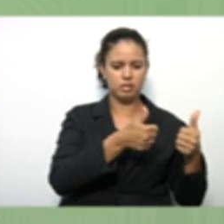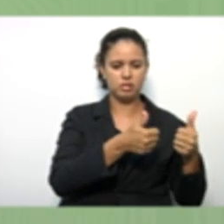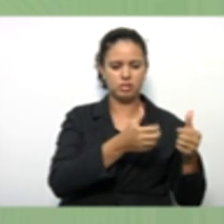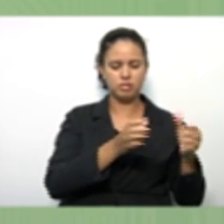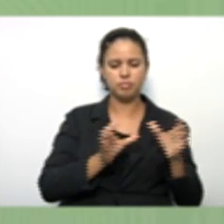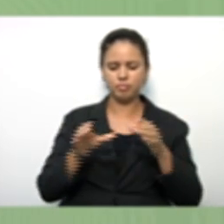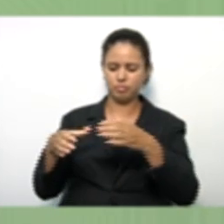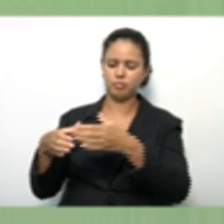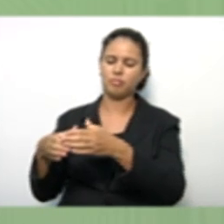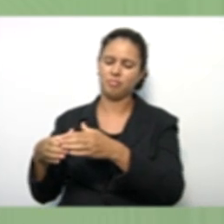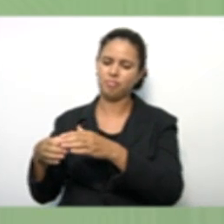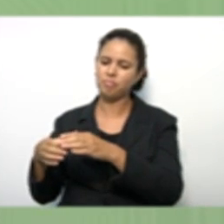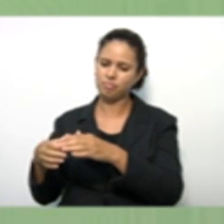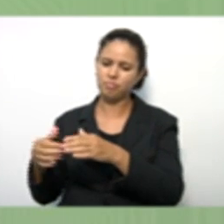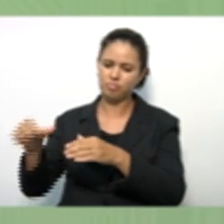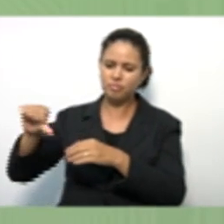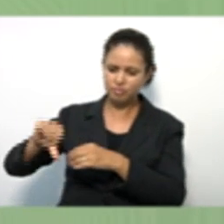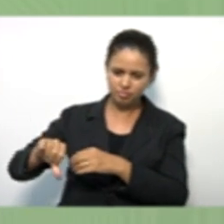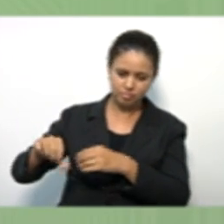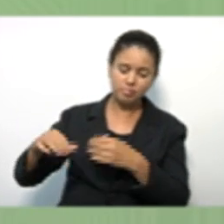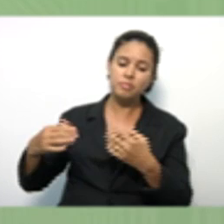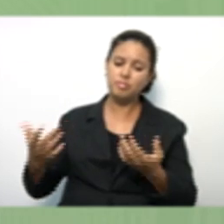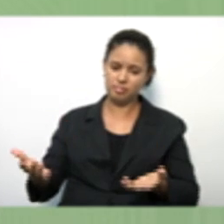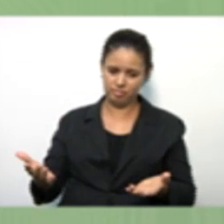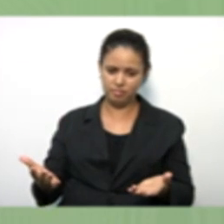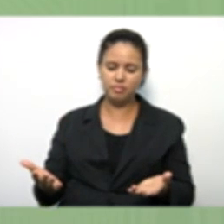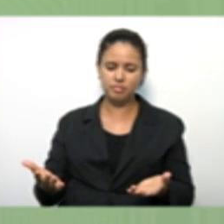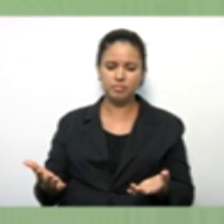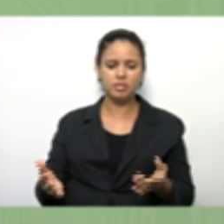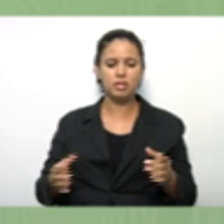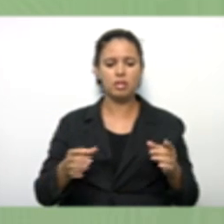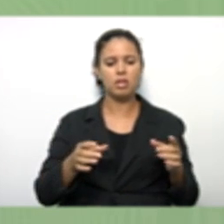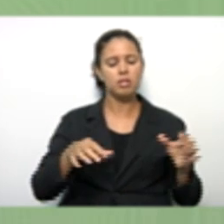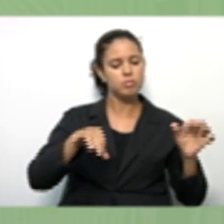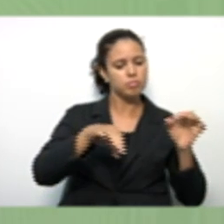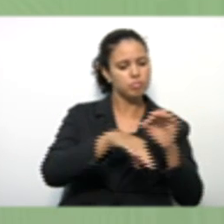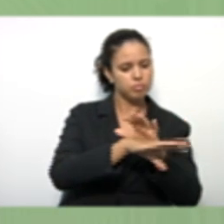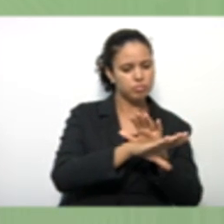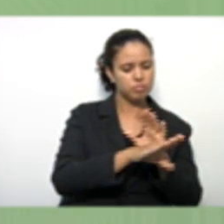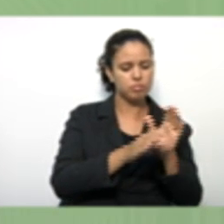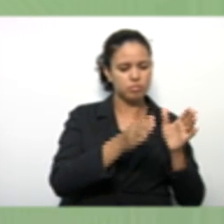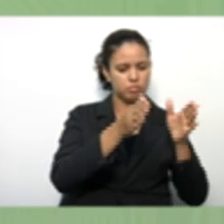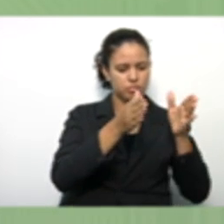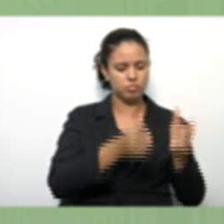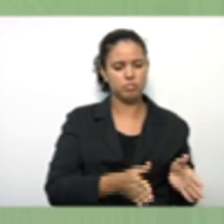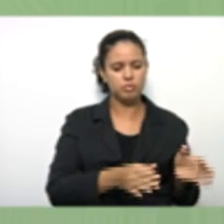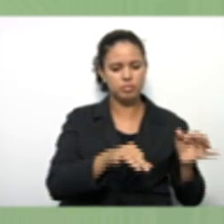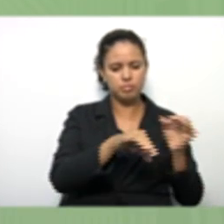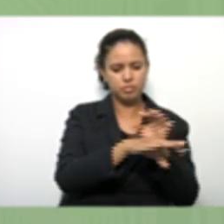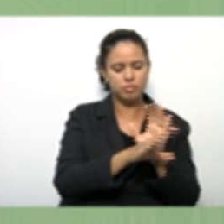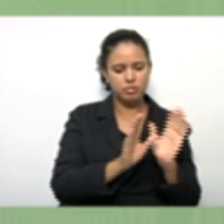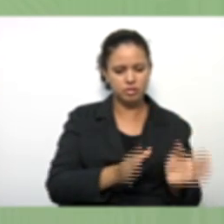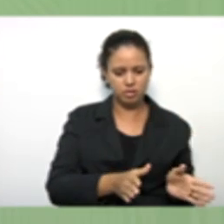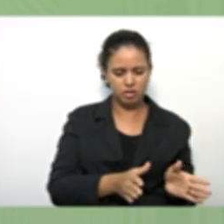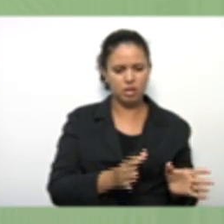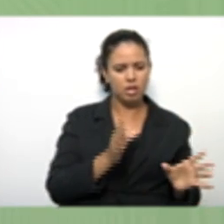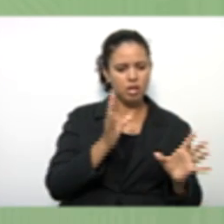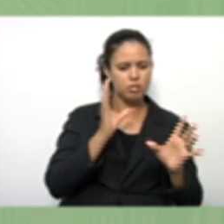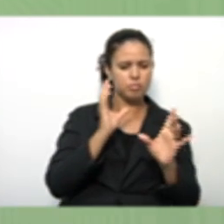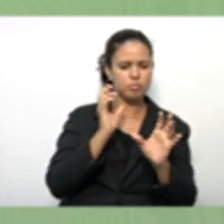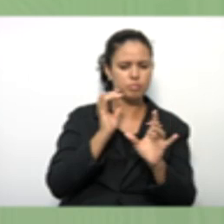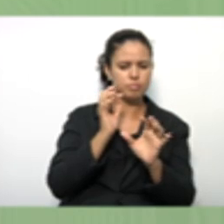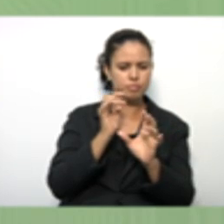direito? Não tem. Infelizmente não temos mais bens e direitos. Mas qual ficou o resultado dos bens e direitos? Então,